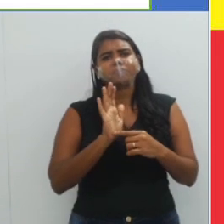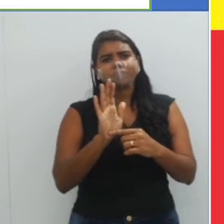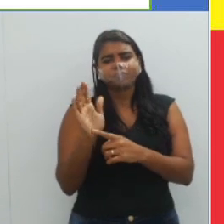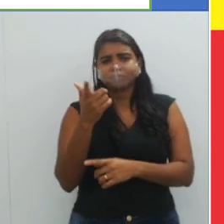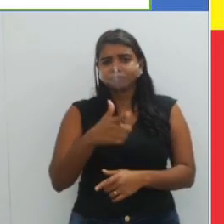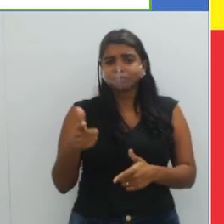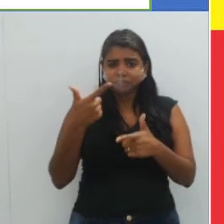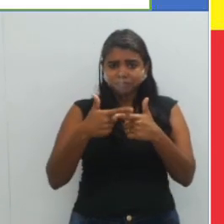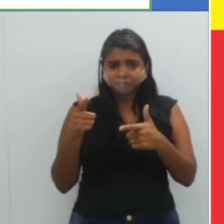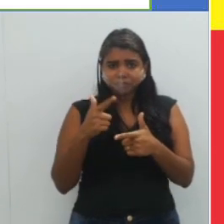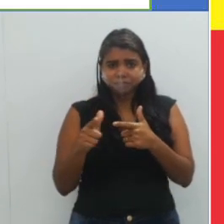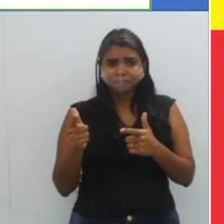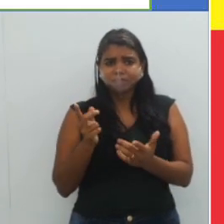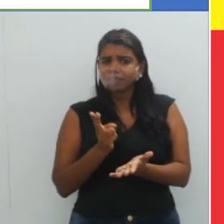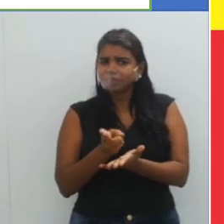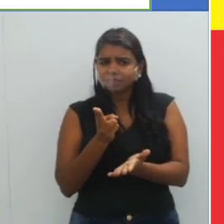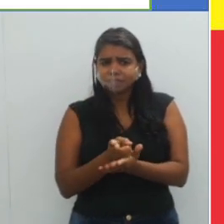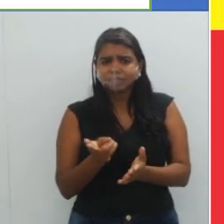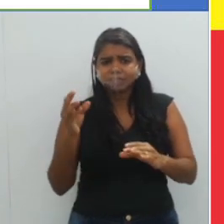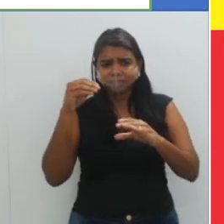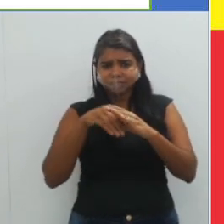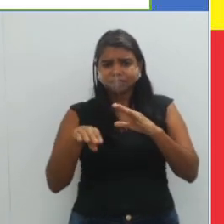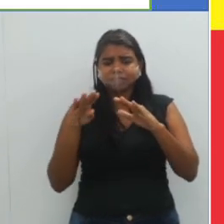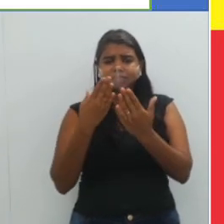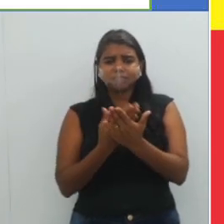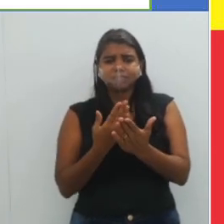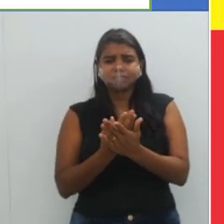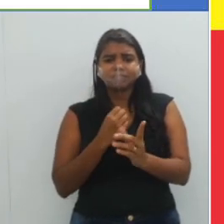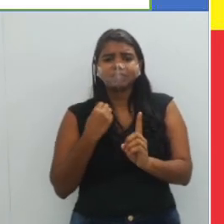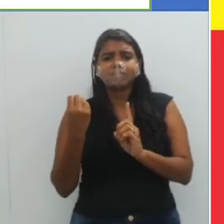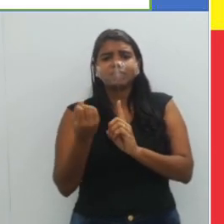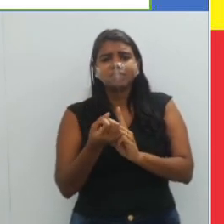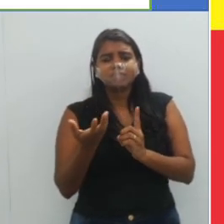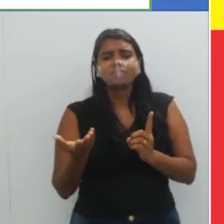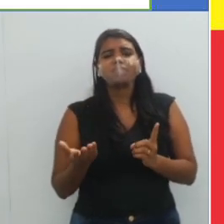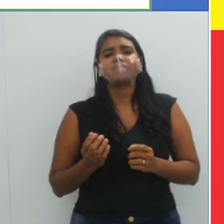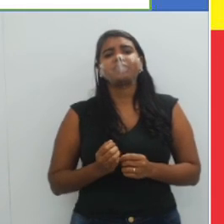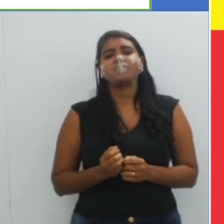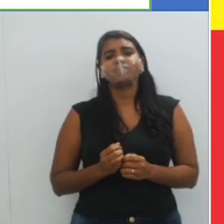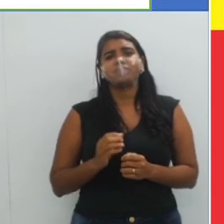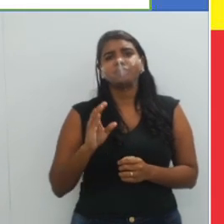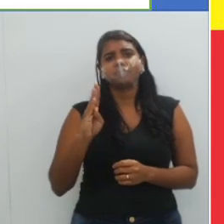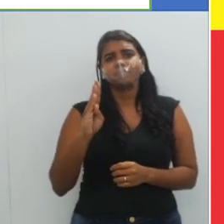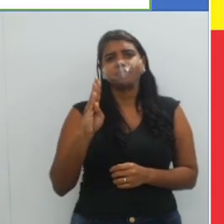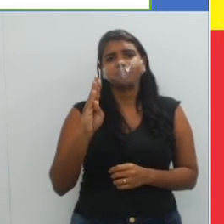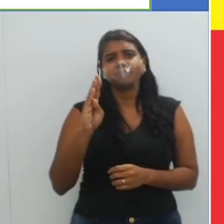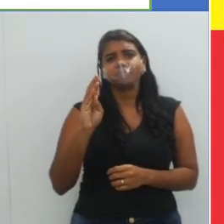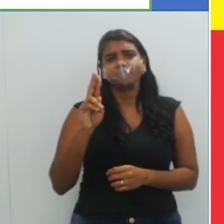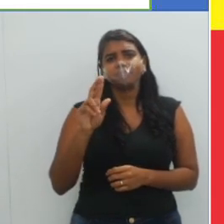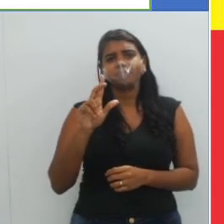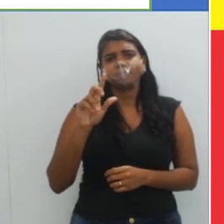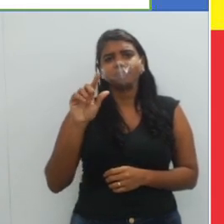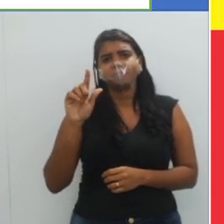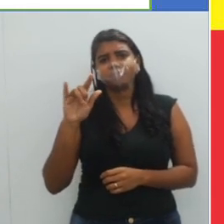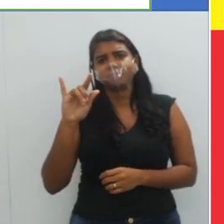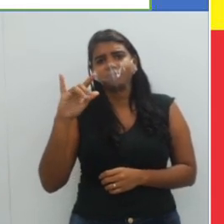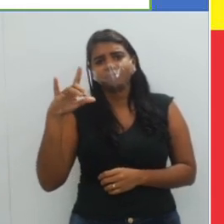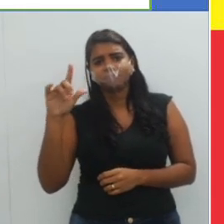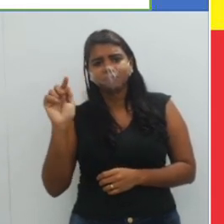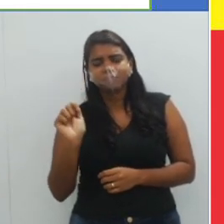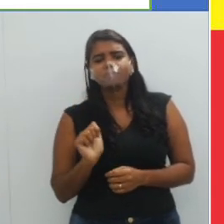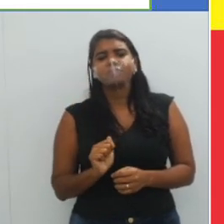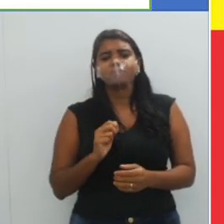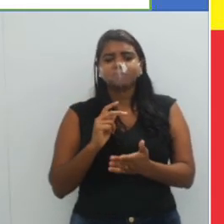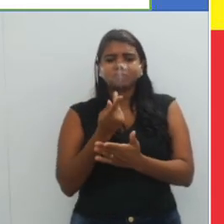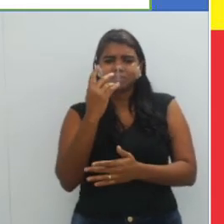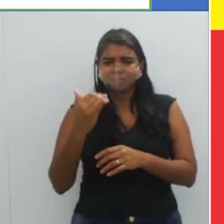conscientização. Outro problema muito constante em nossa sociedade é o bullying. Ele precisa ser combatido de forma